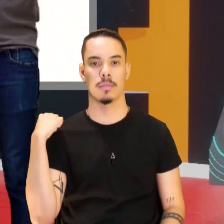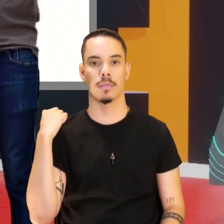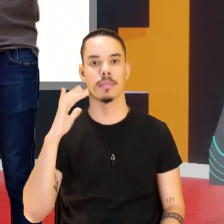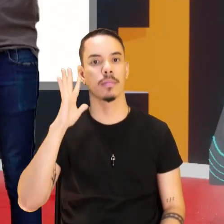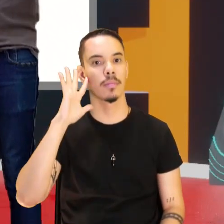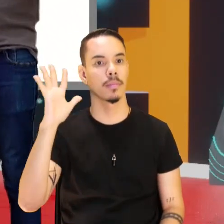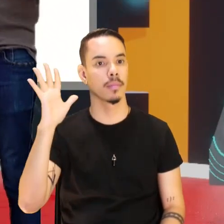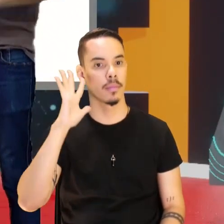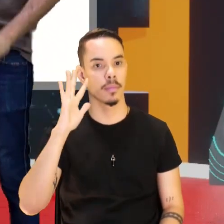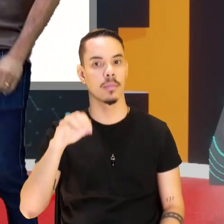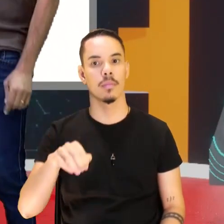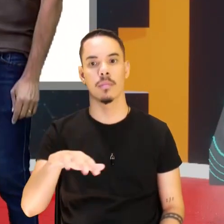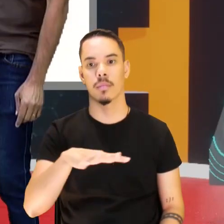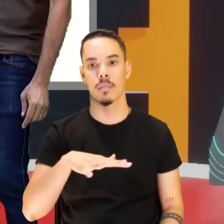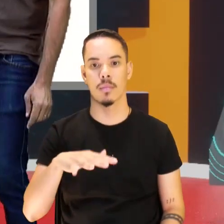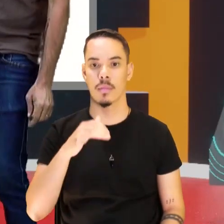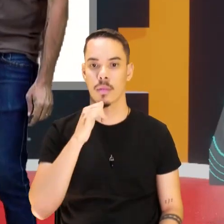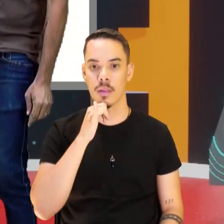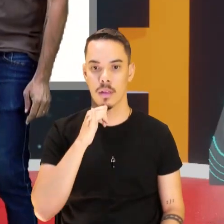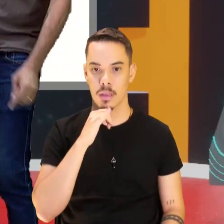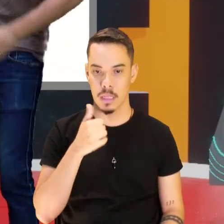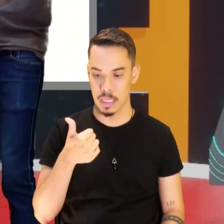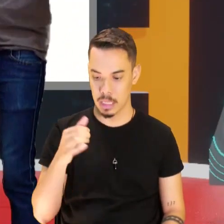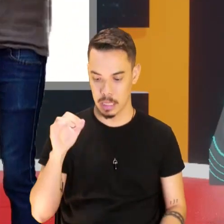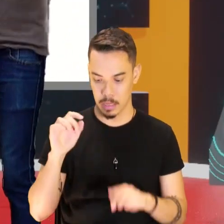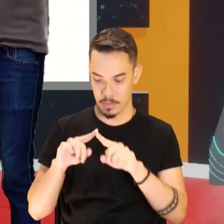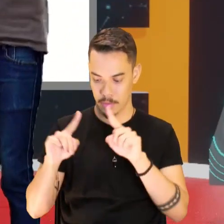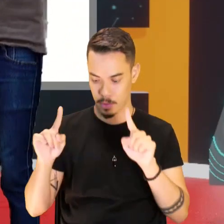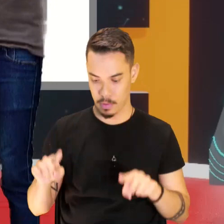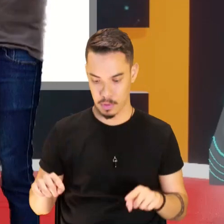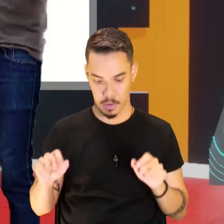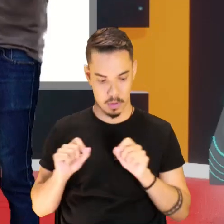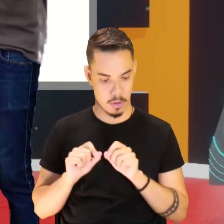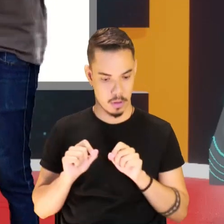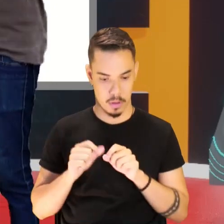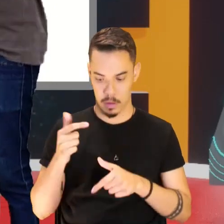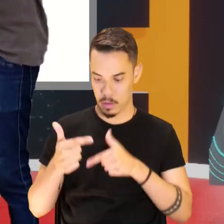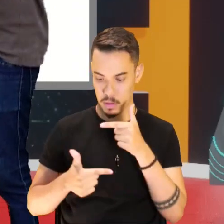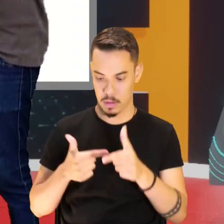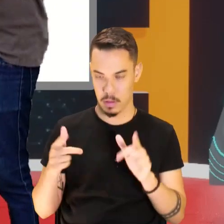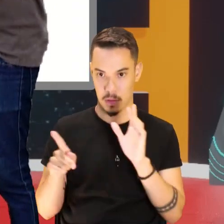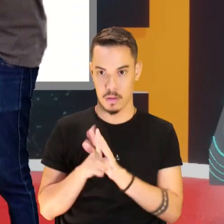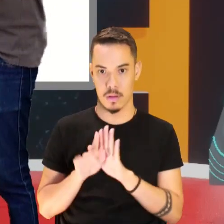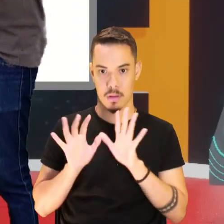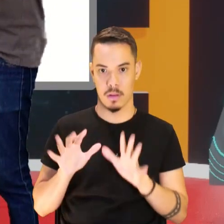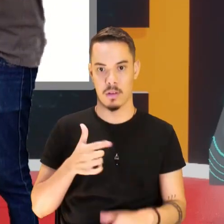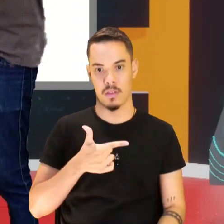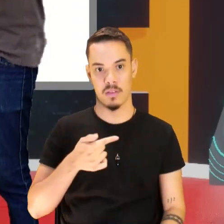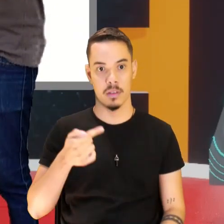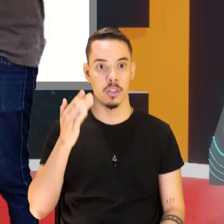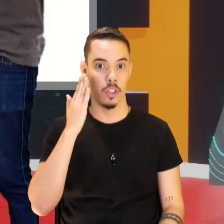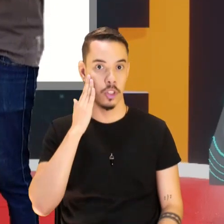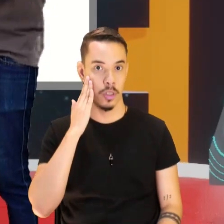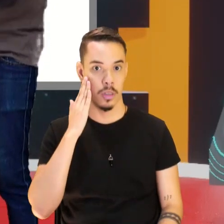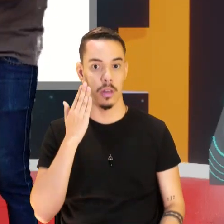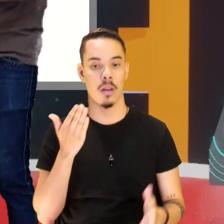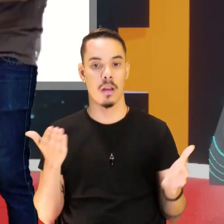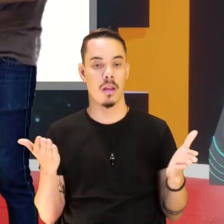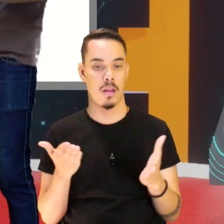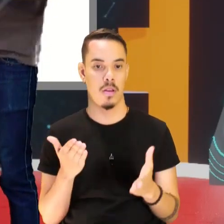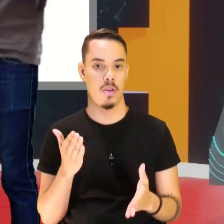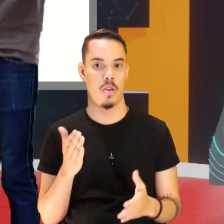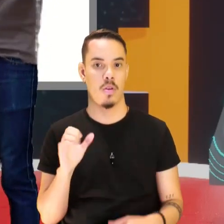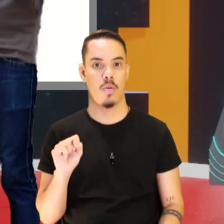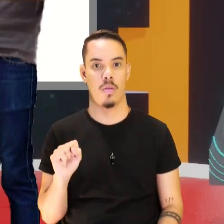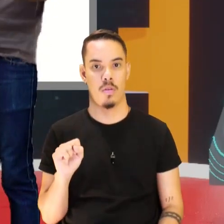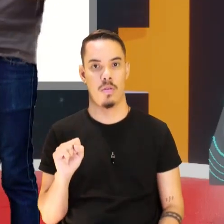uma situação tipo 10 funcionários fazia um certo serviço em 27 dias agora só tem 8